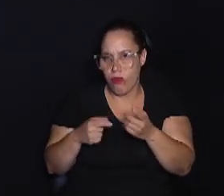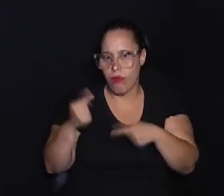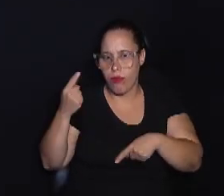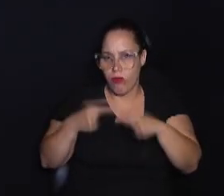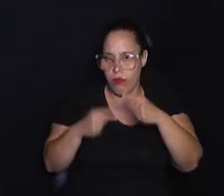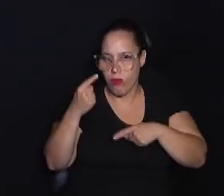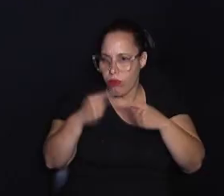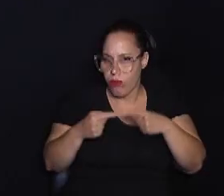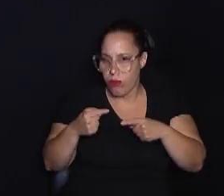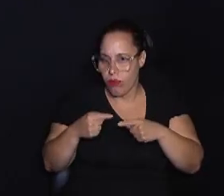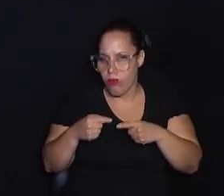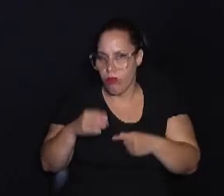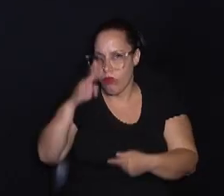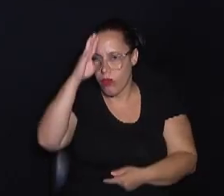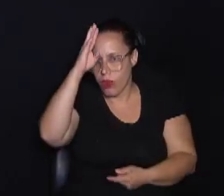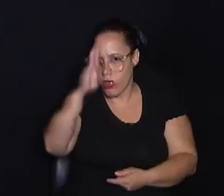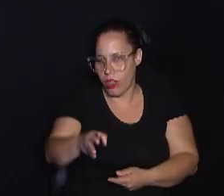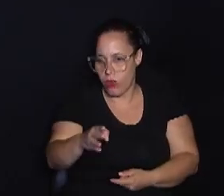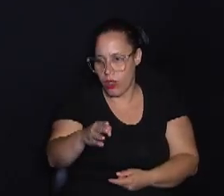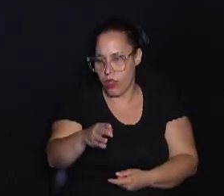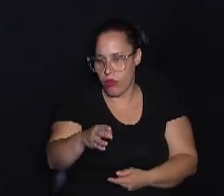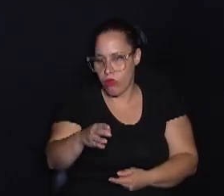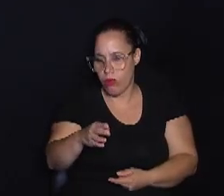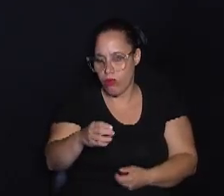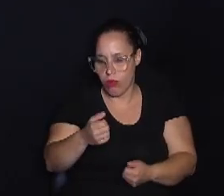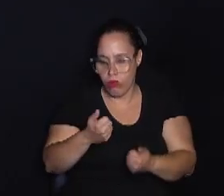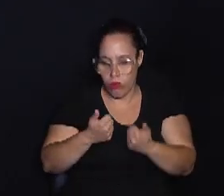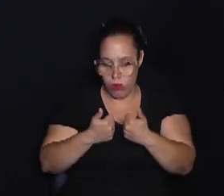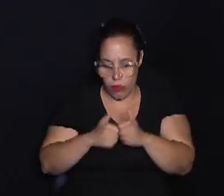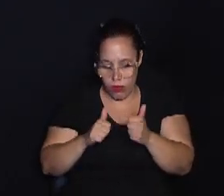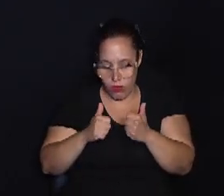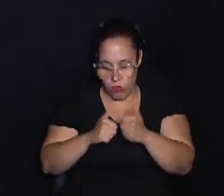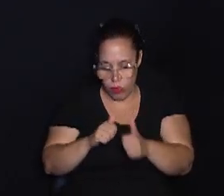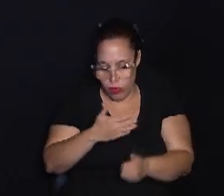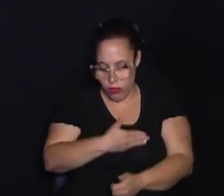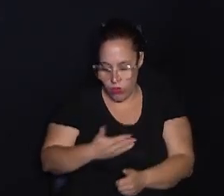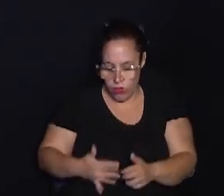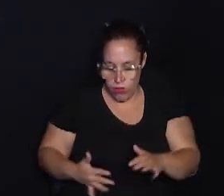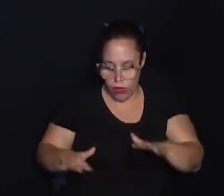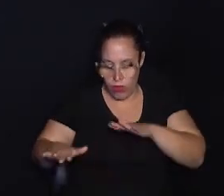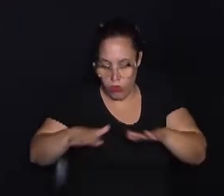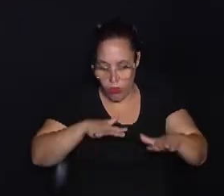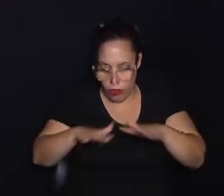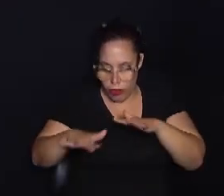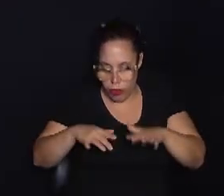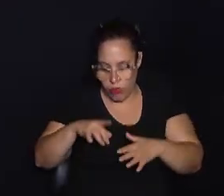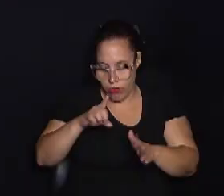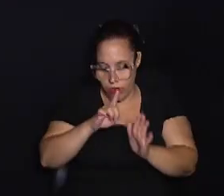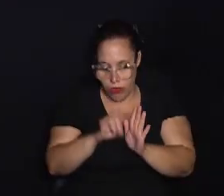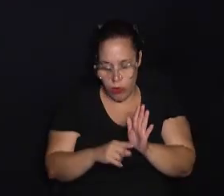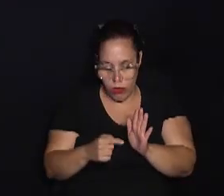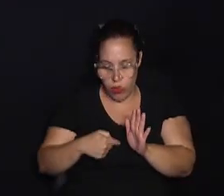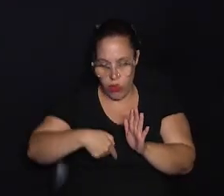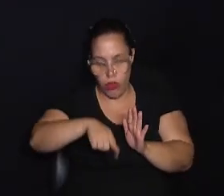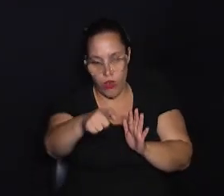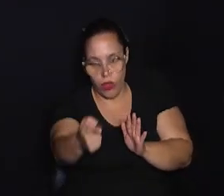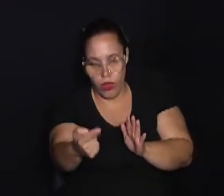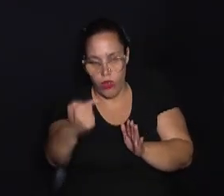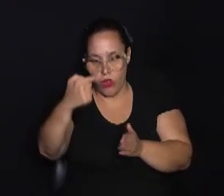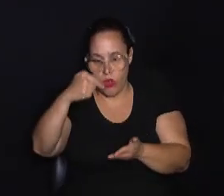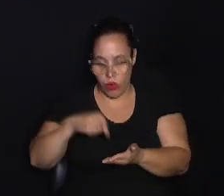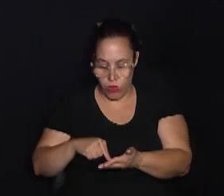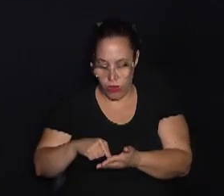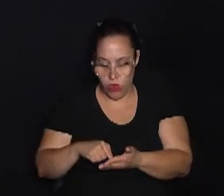muito forte sobre a gratuidade do transporte, direito à mobilidade, direito de ir e vir. E